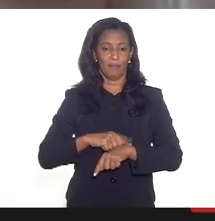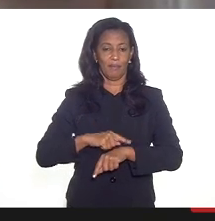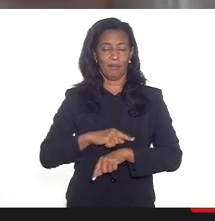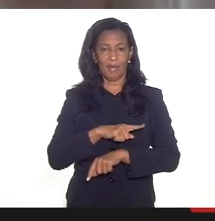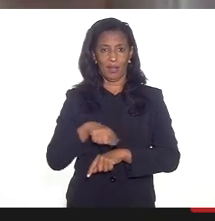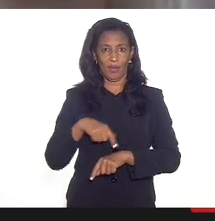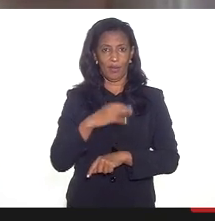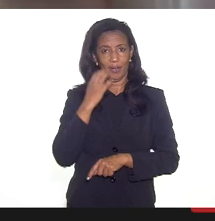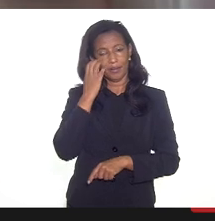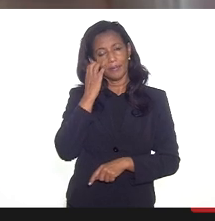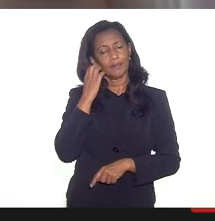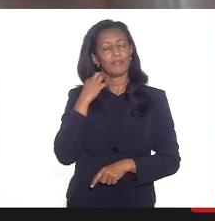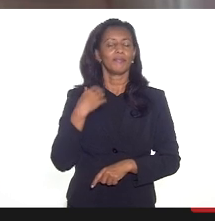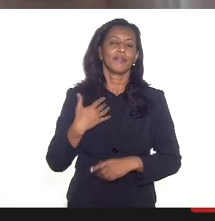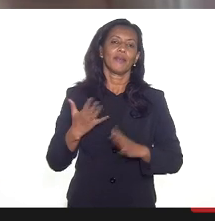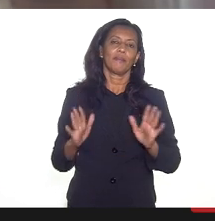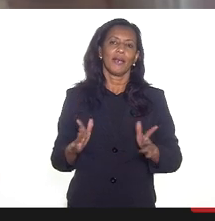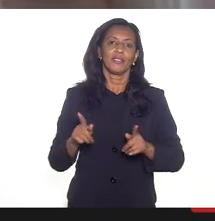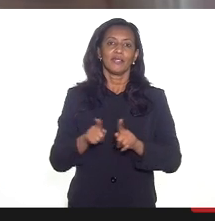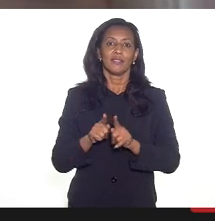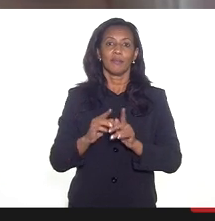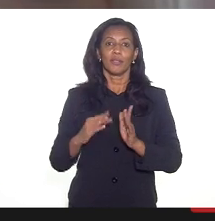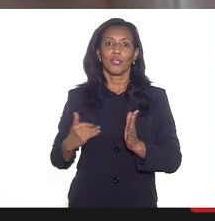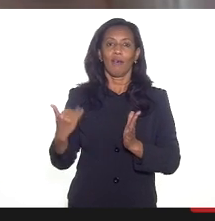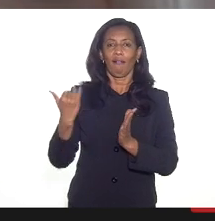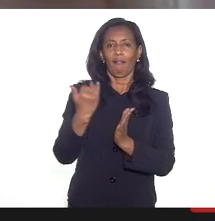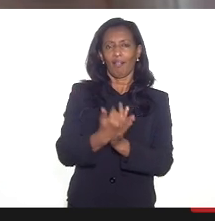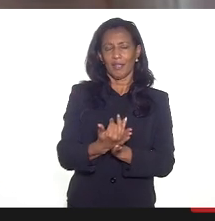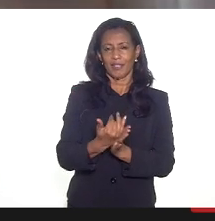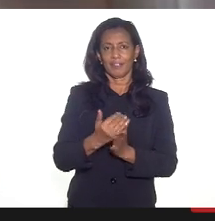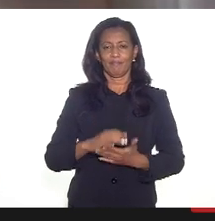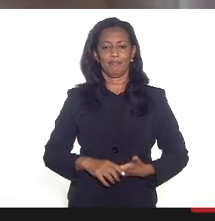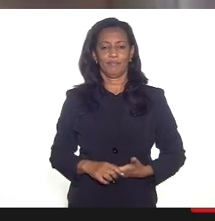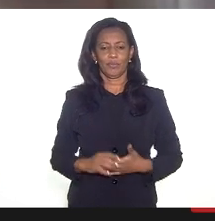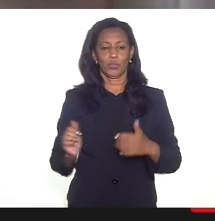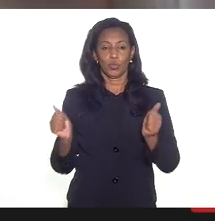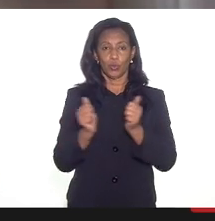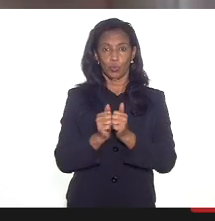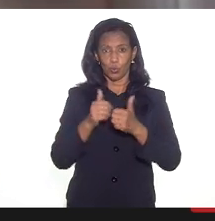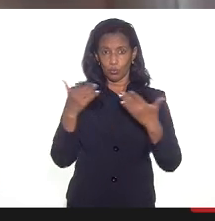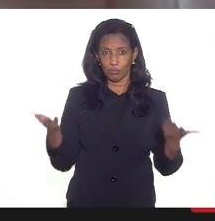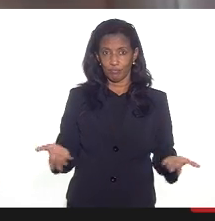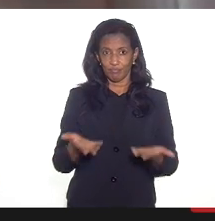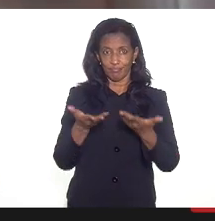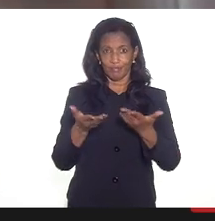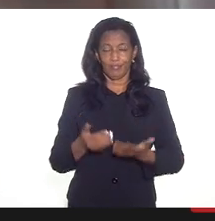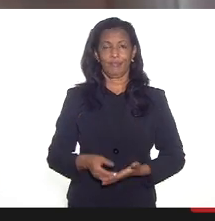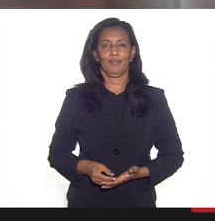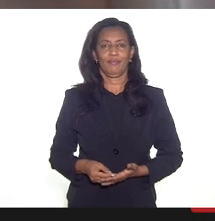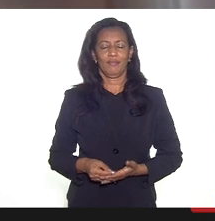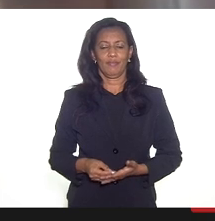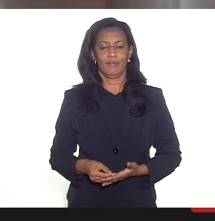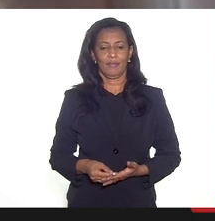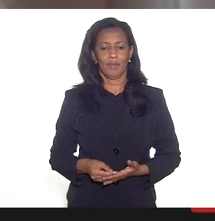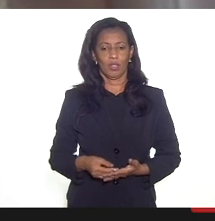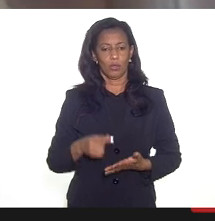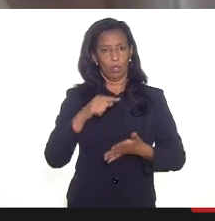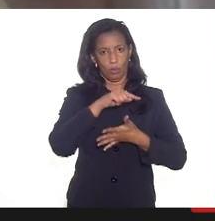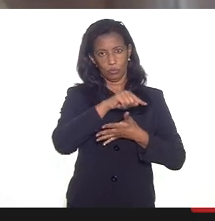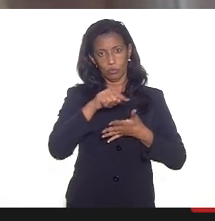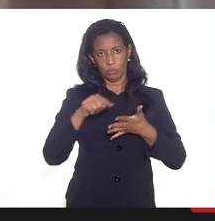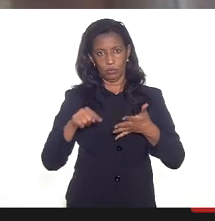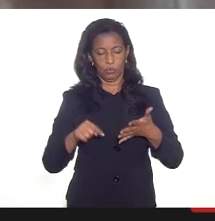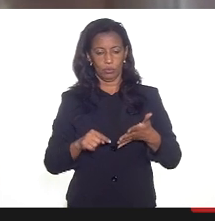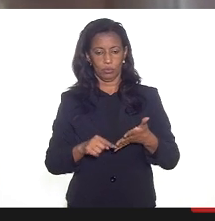avançar da hora, mas gostaria de acrescentar um pouquinho junto com vocês sobre algumas observações.